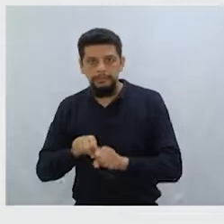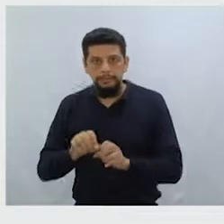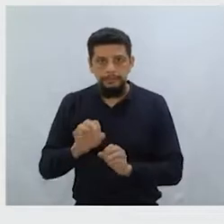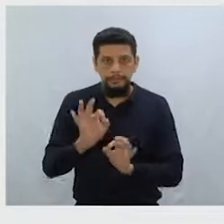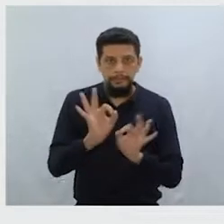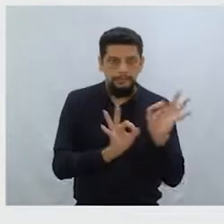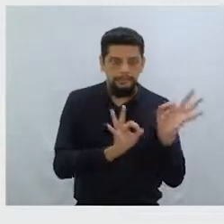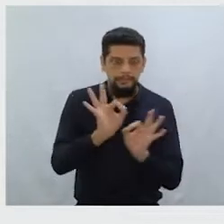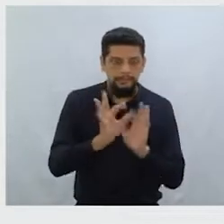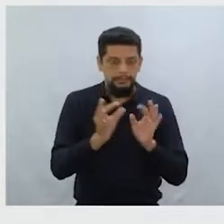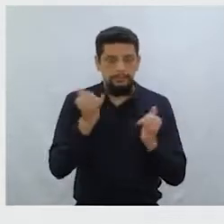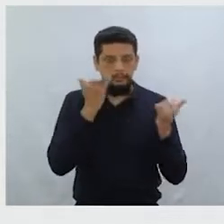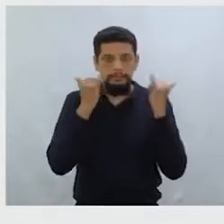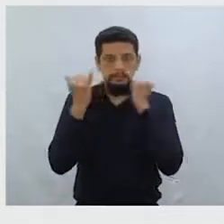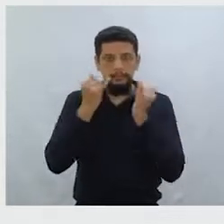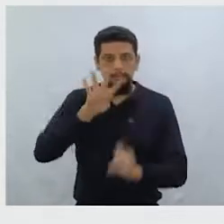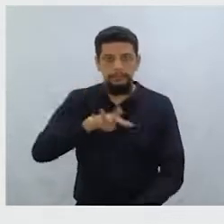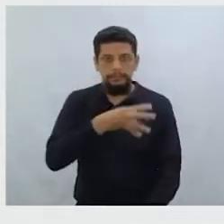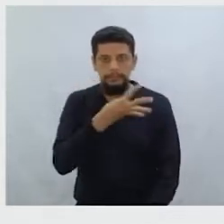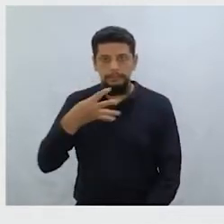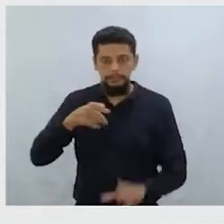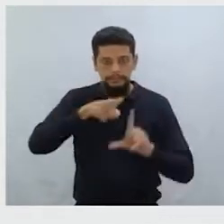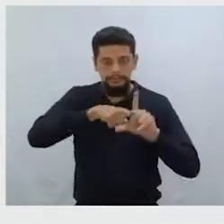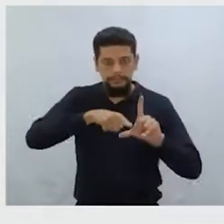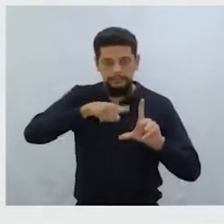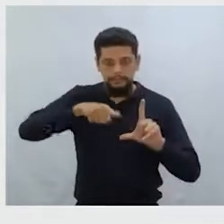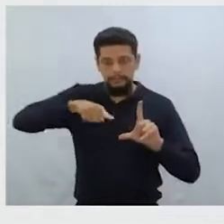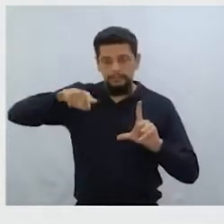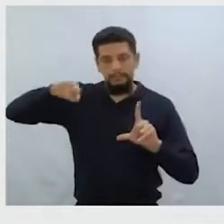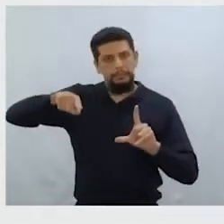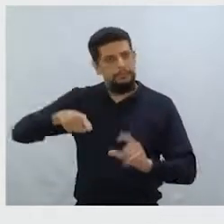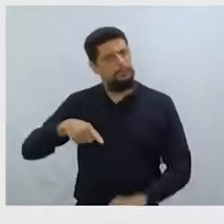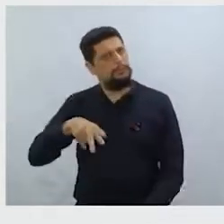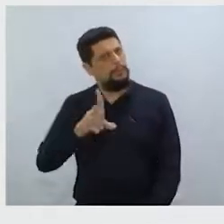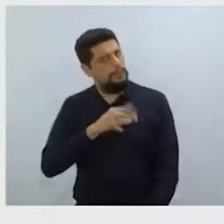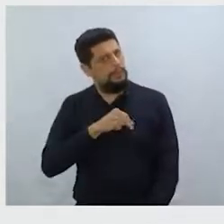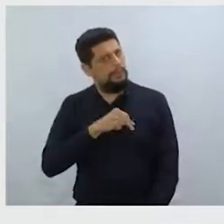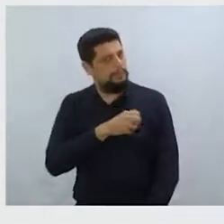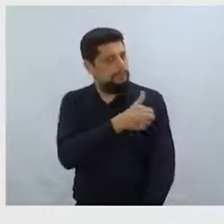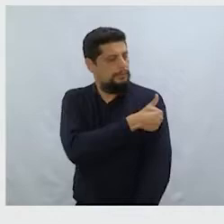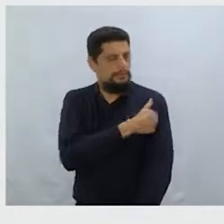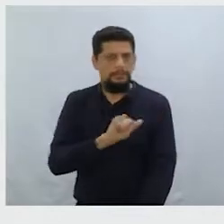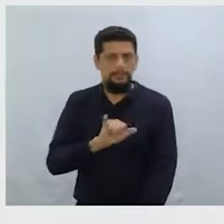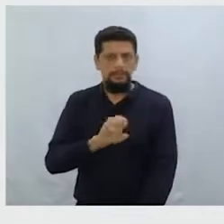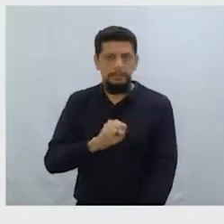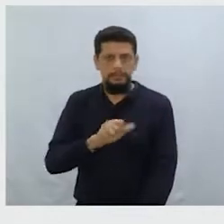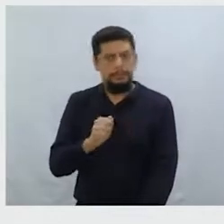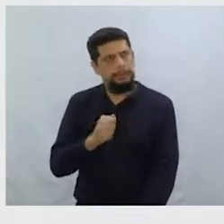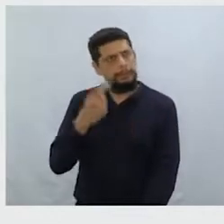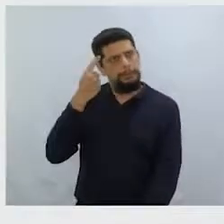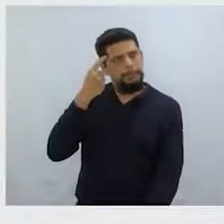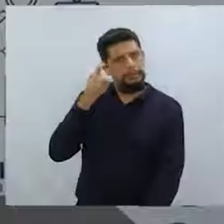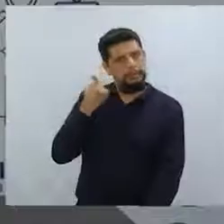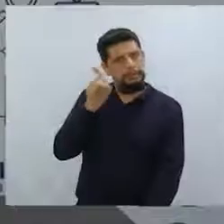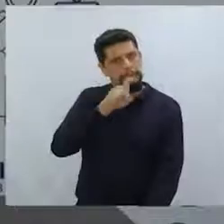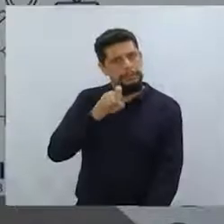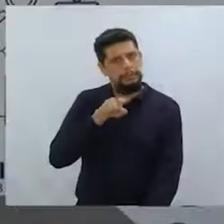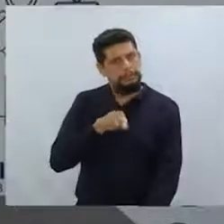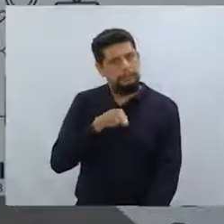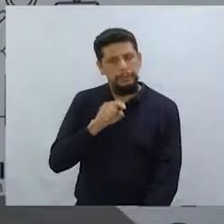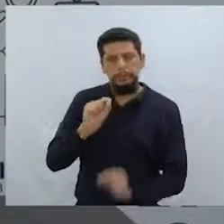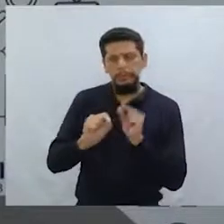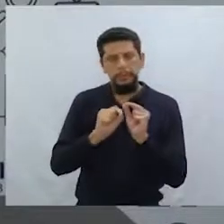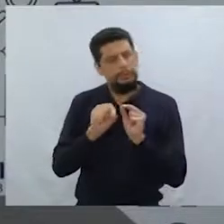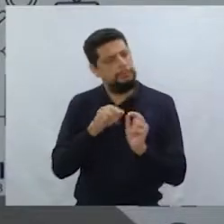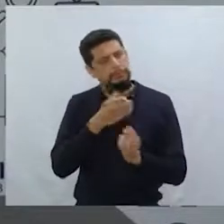Coleta e organização de dados em tabelas e gráficos. Nossa, a Isa está dizendo aqui várias interrogações. O